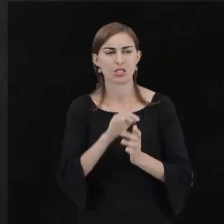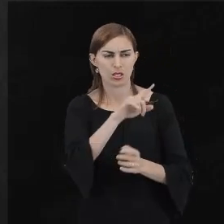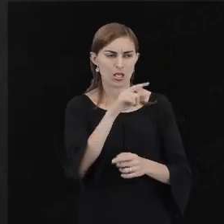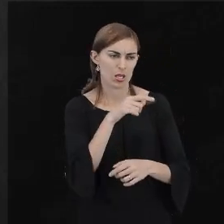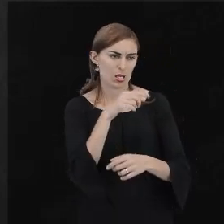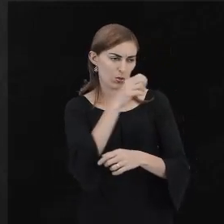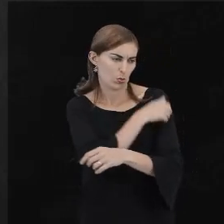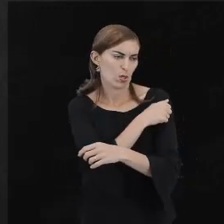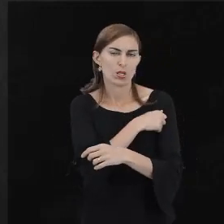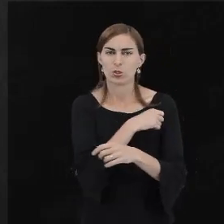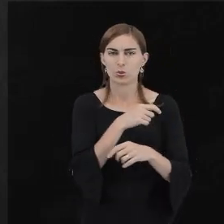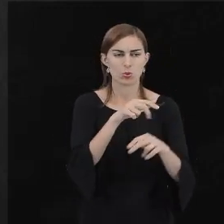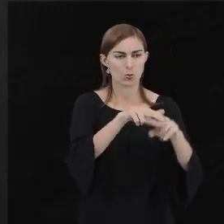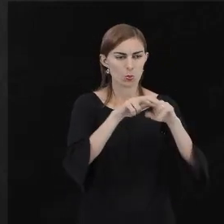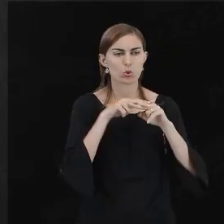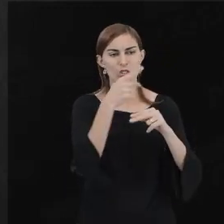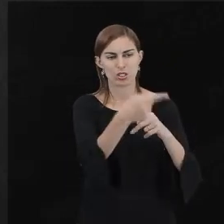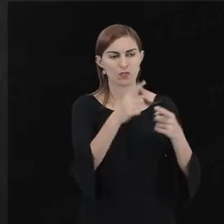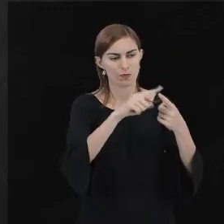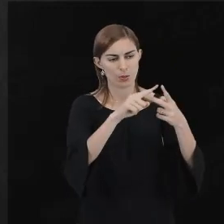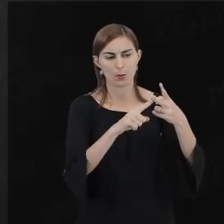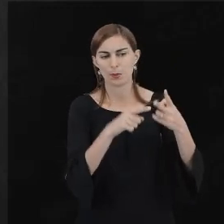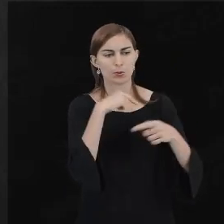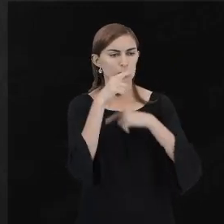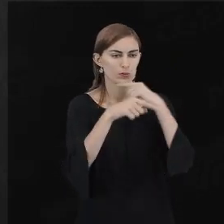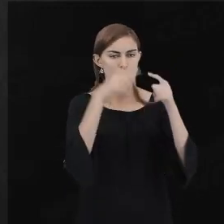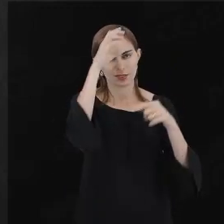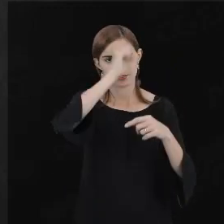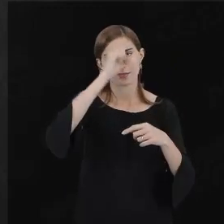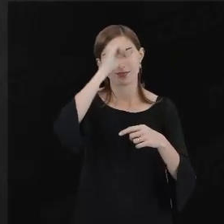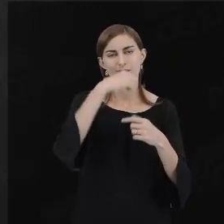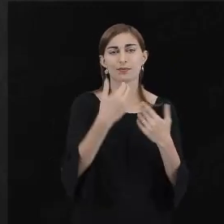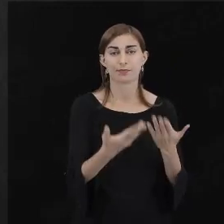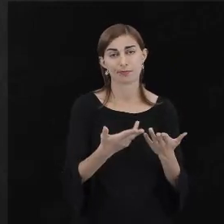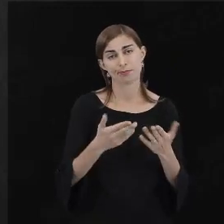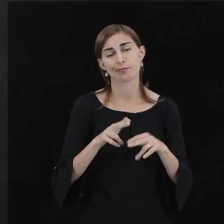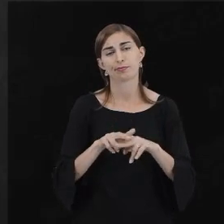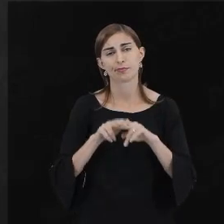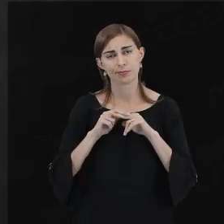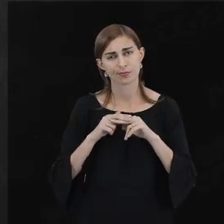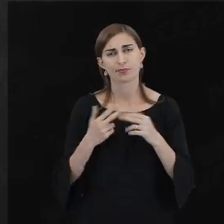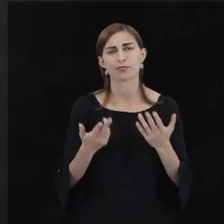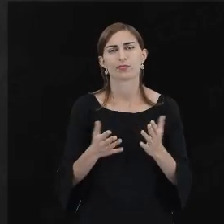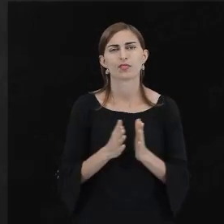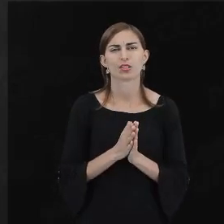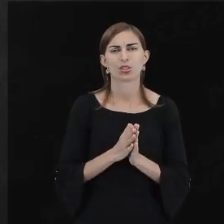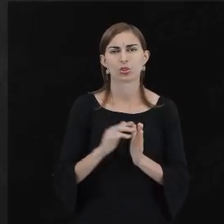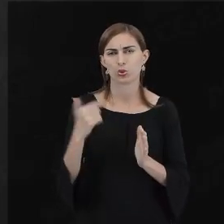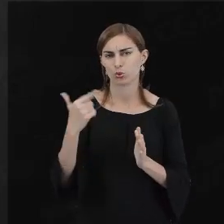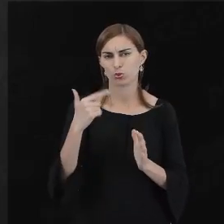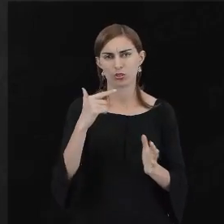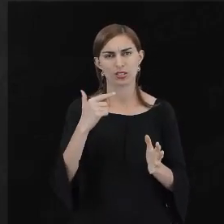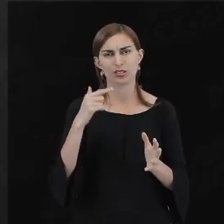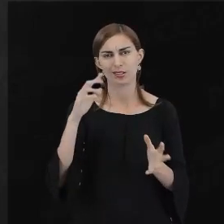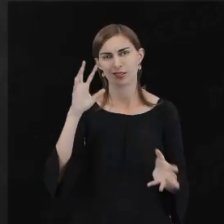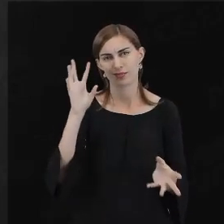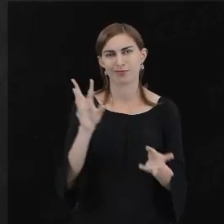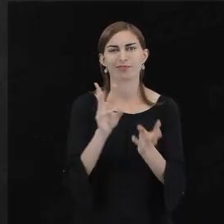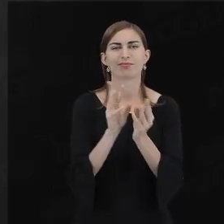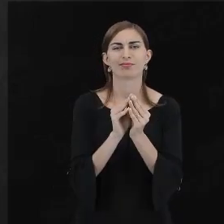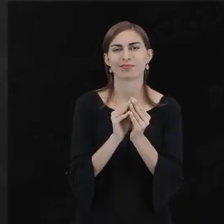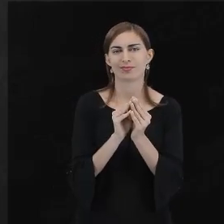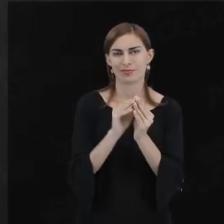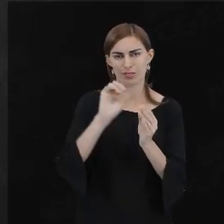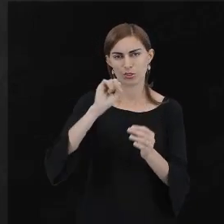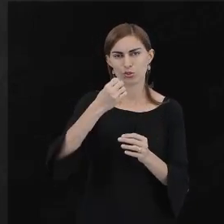fosse um algoritmo que o aluno não aprendia por esse ou aquela função que estava defasada. Então, com isso, a gente não tinha